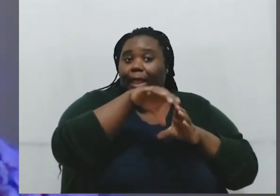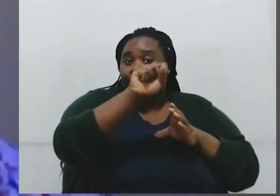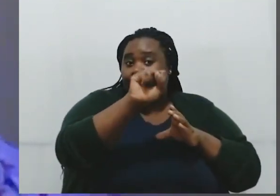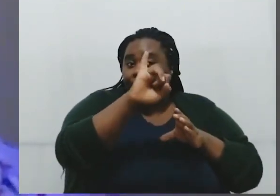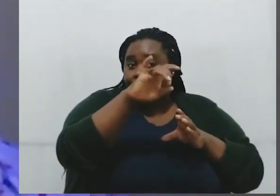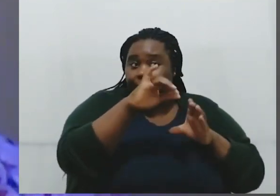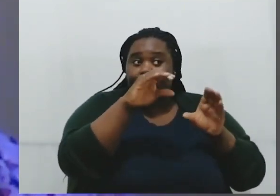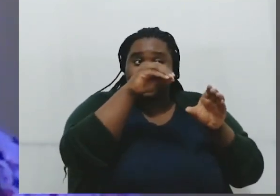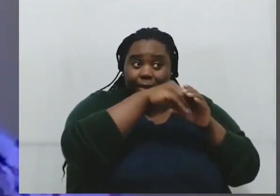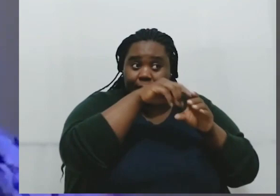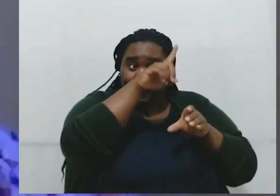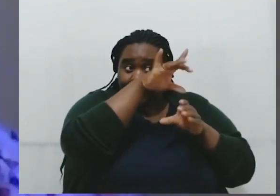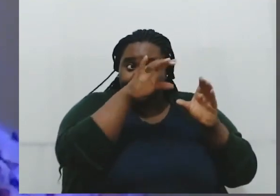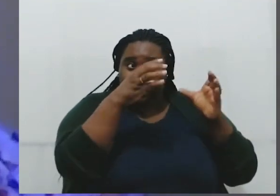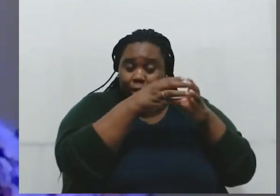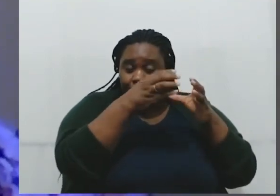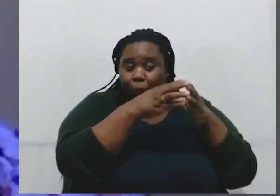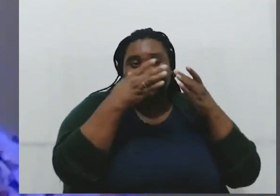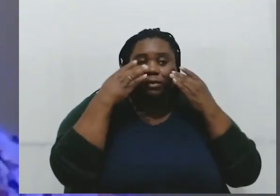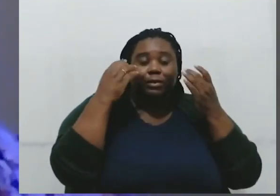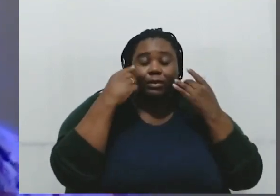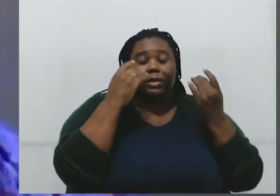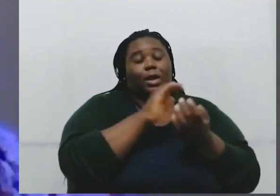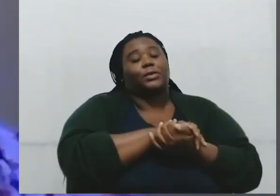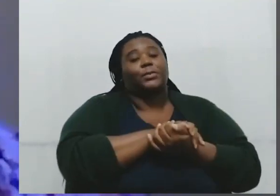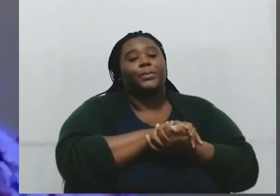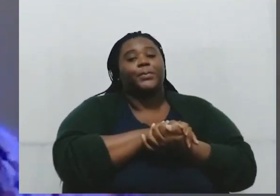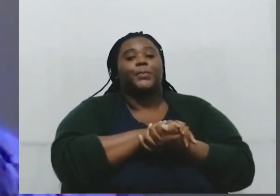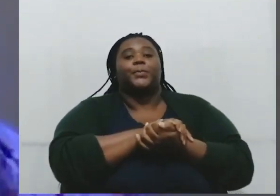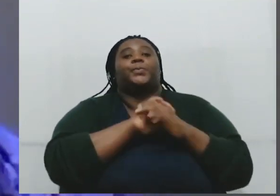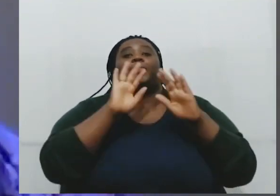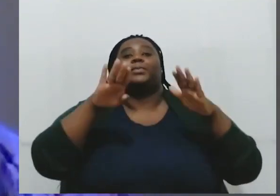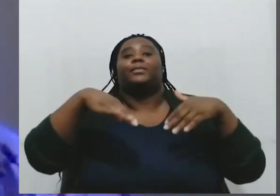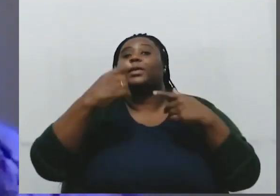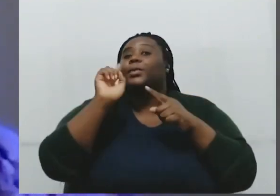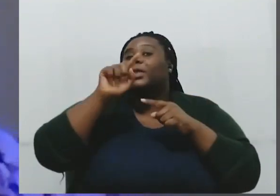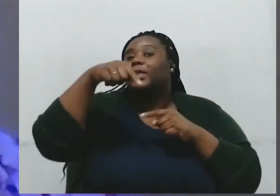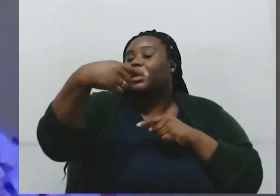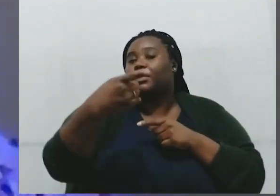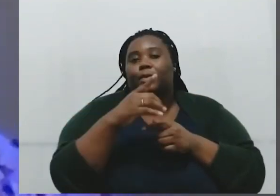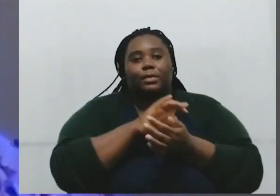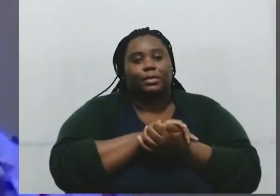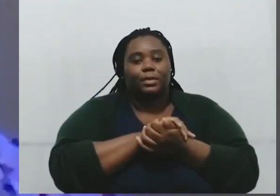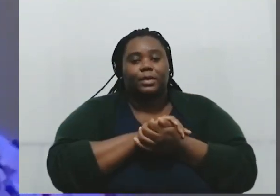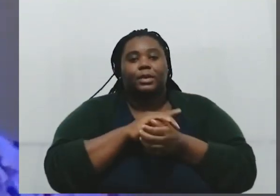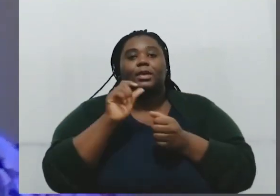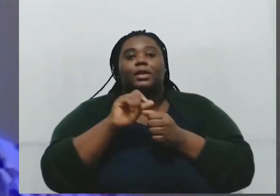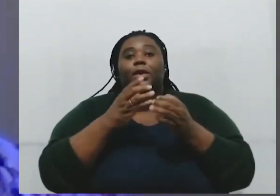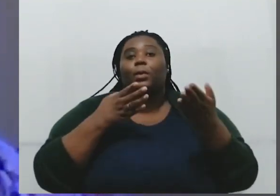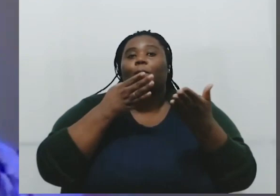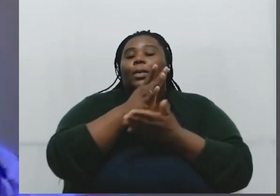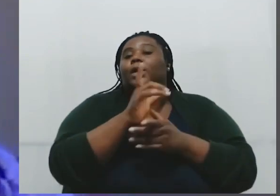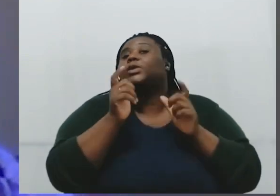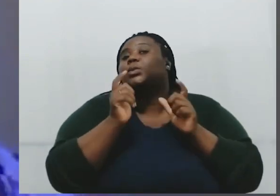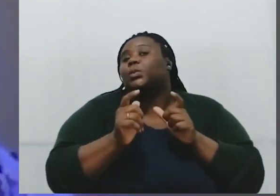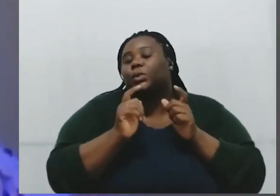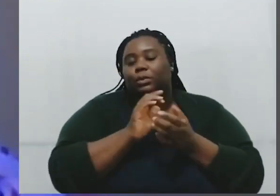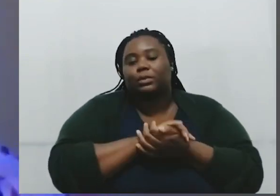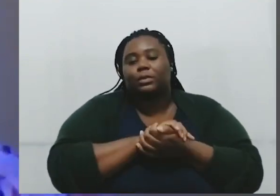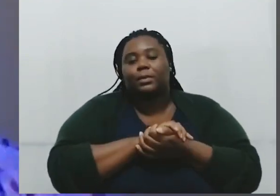e aí, logo depois, eu entro numa companhia, hoje eu entendo como